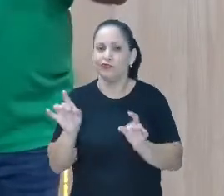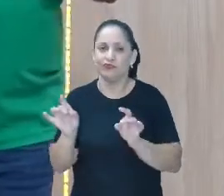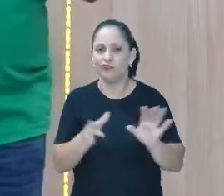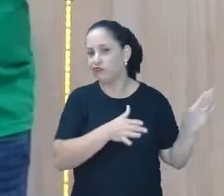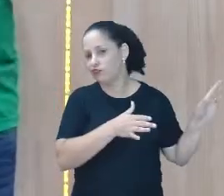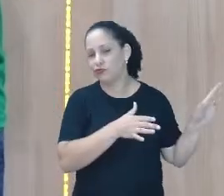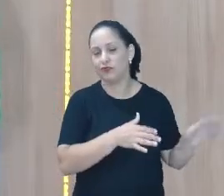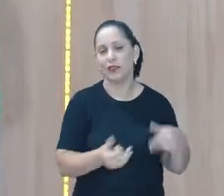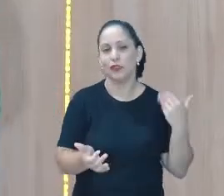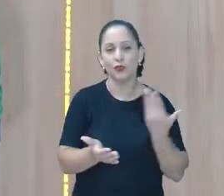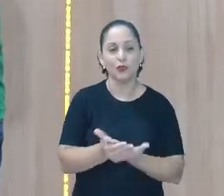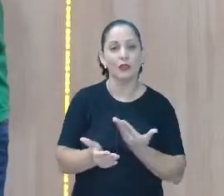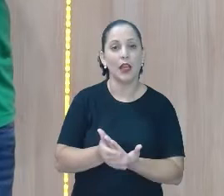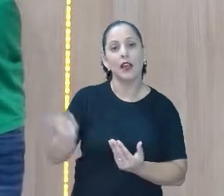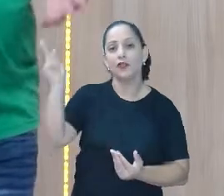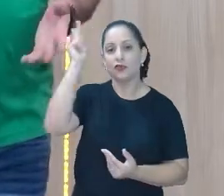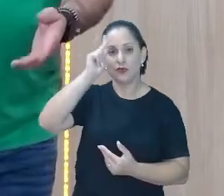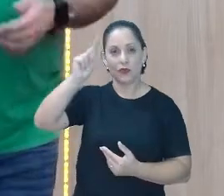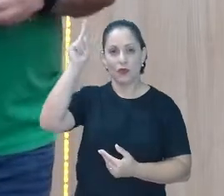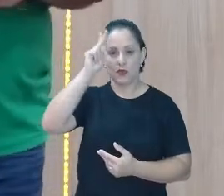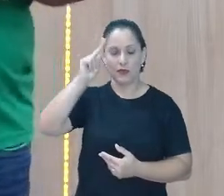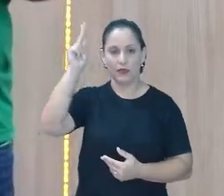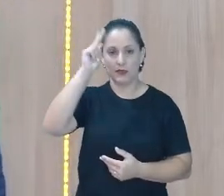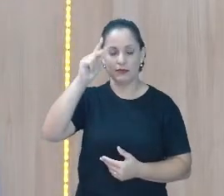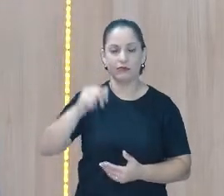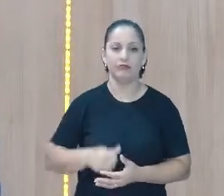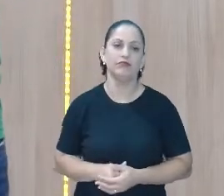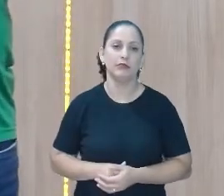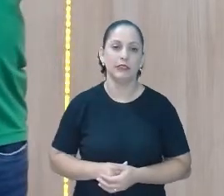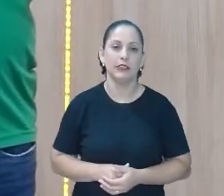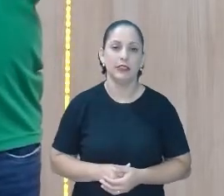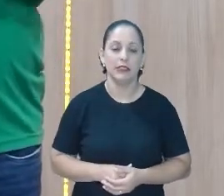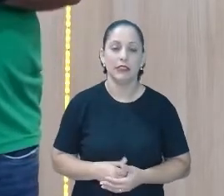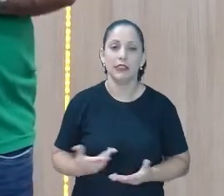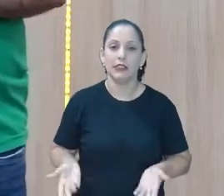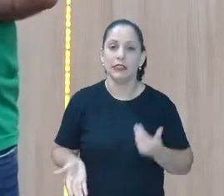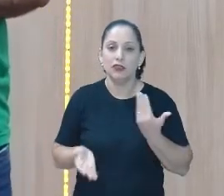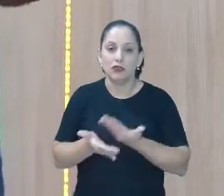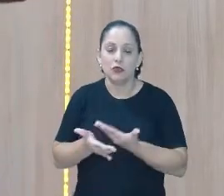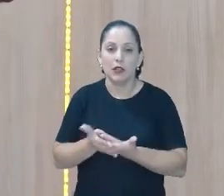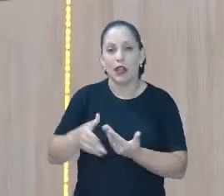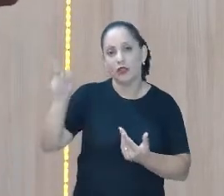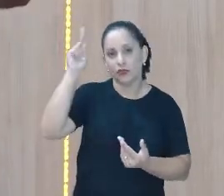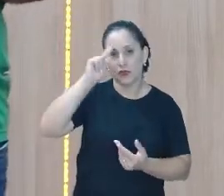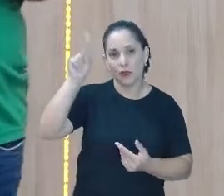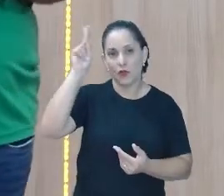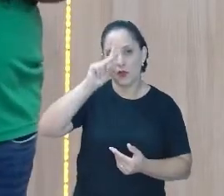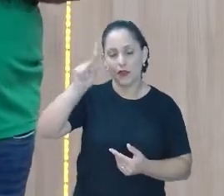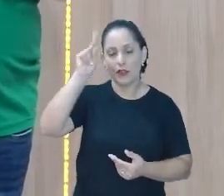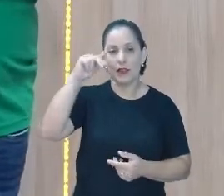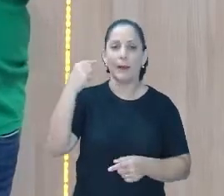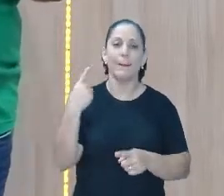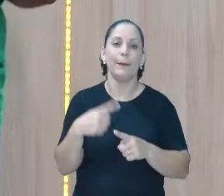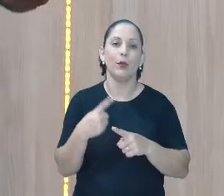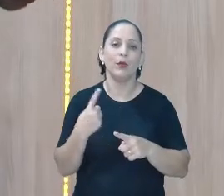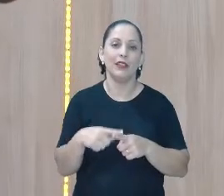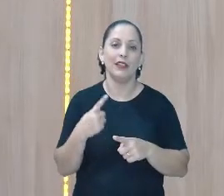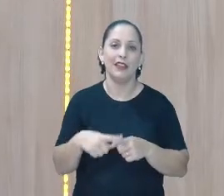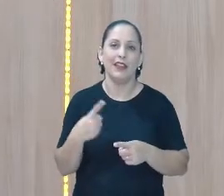a história, eu costumo dizer que a gente estuda a história para não se tornar uma